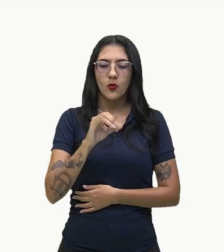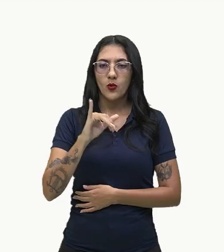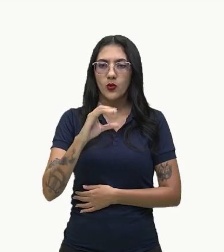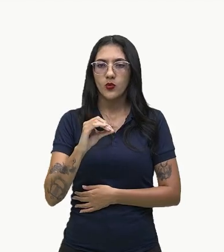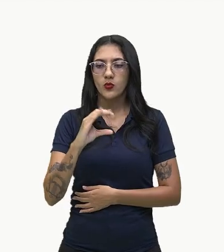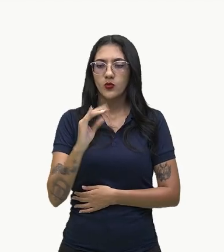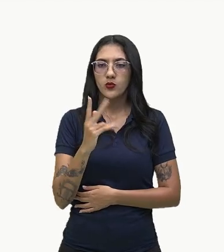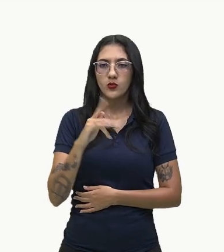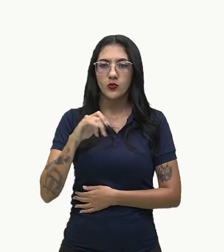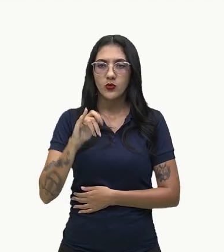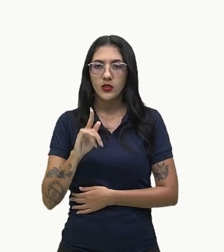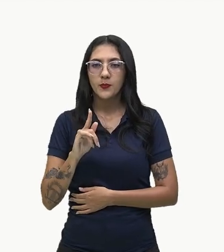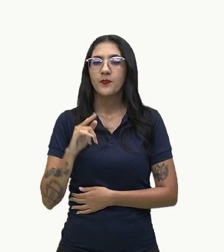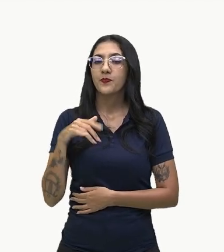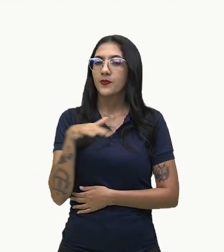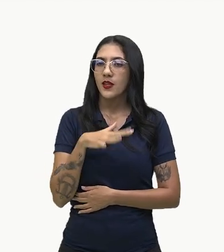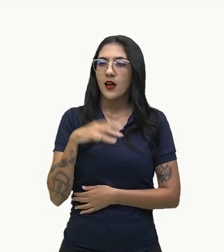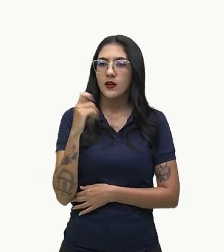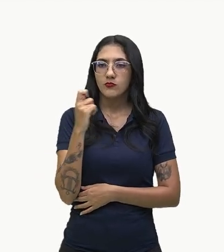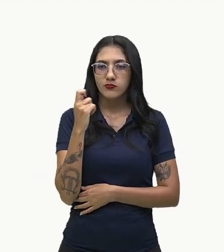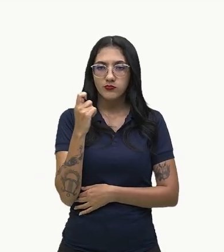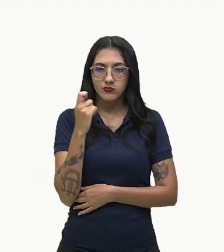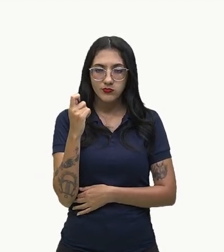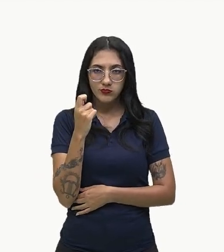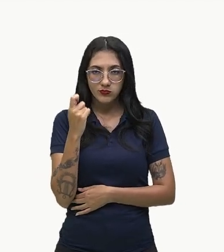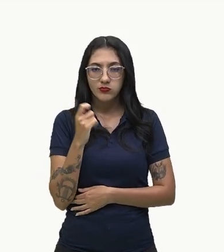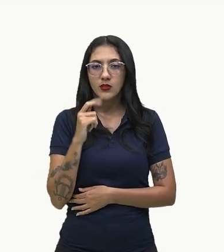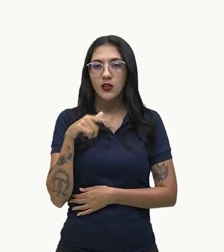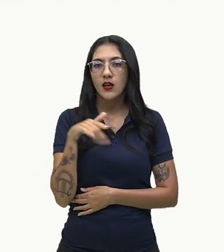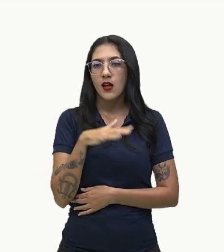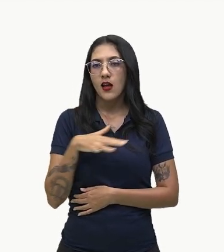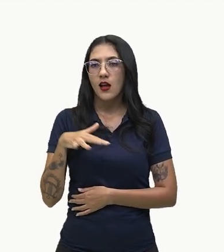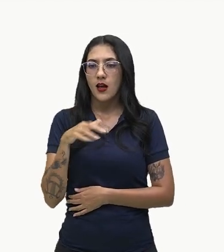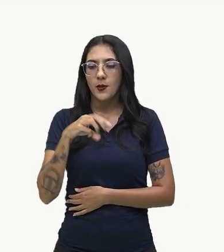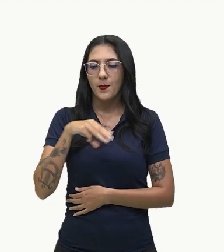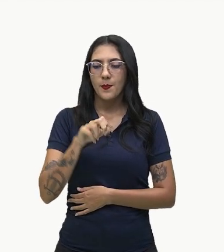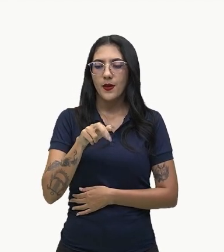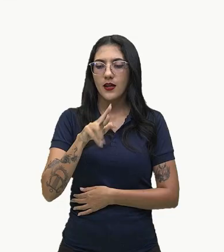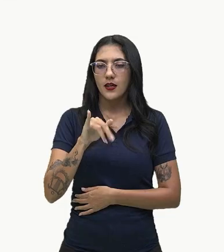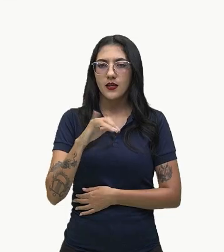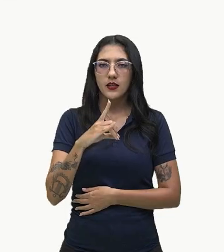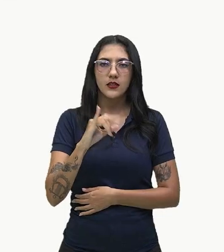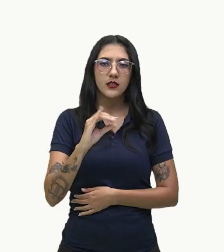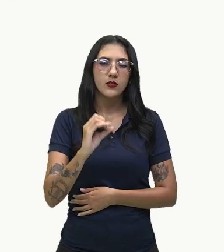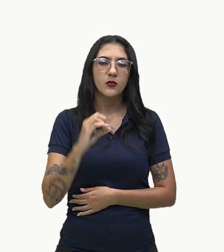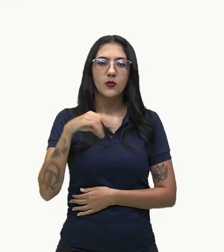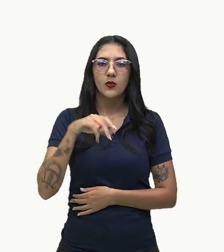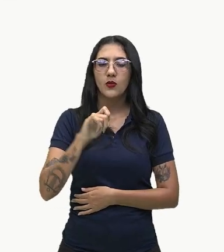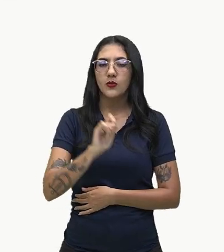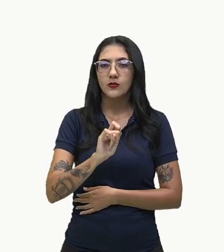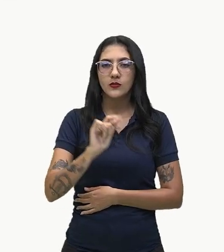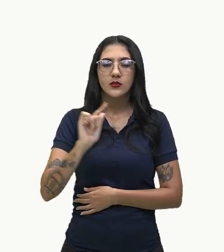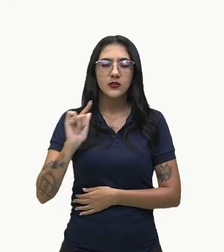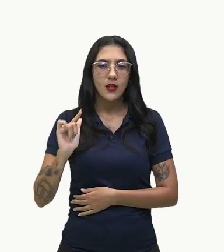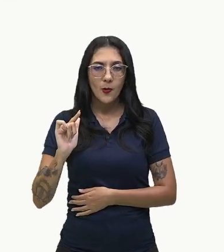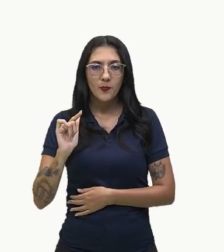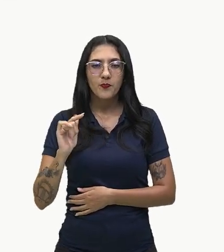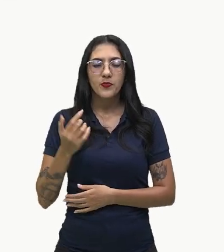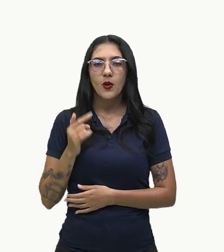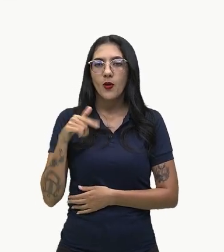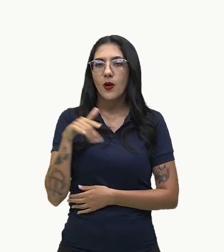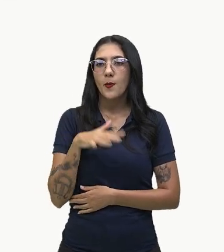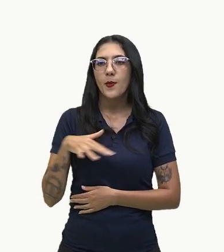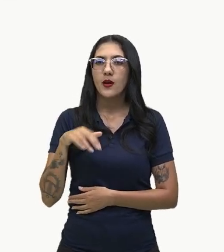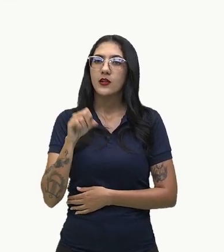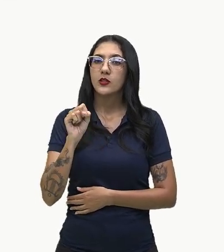Rio Grande do Sul, que é chamado de ponto mais meridional. né, que é o ponto ao